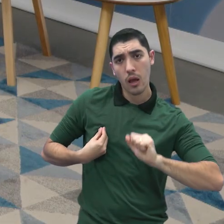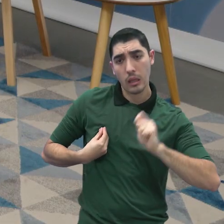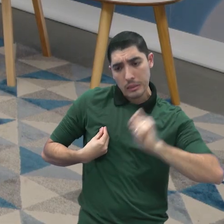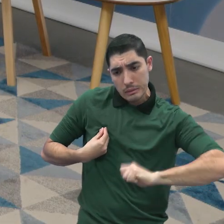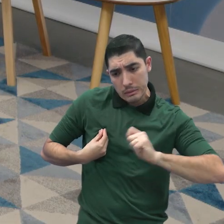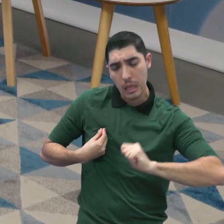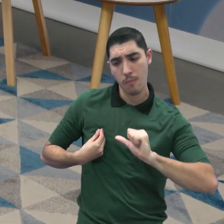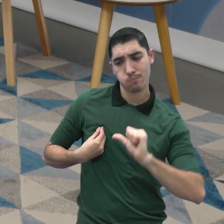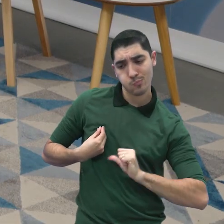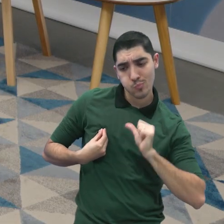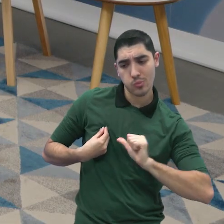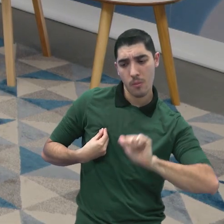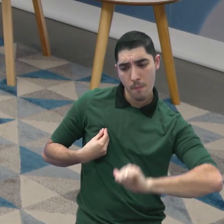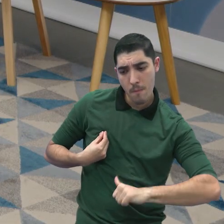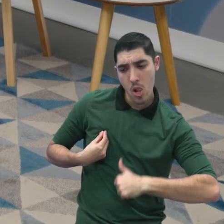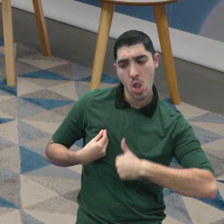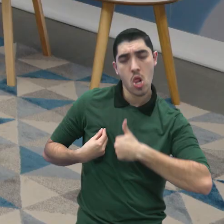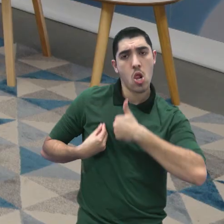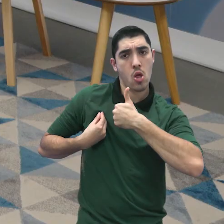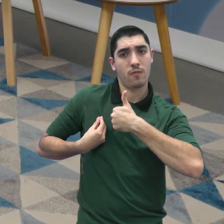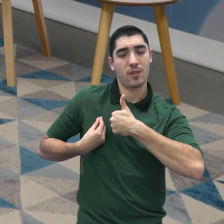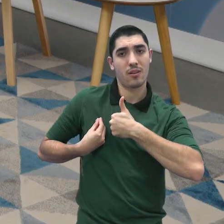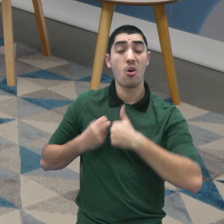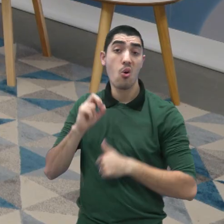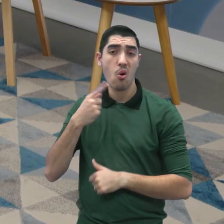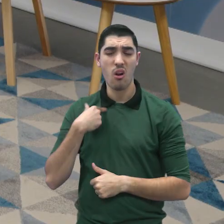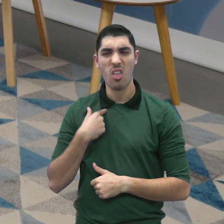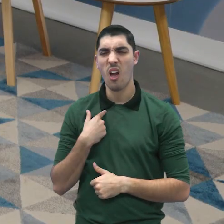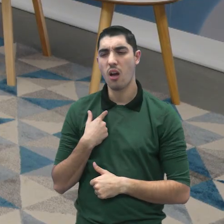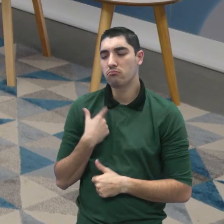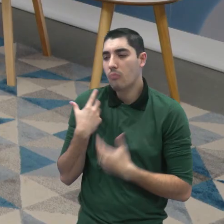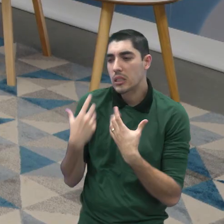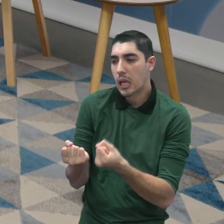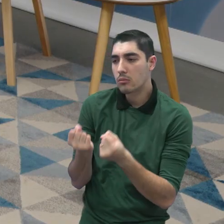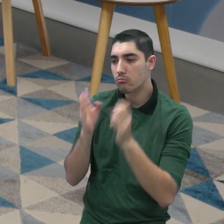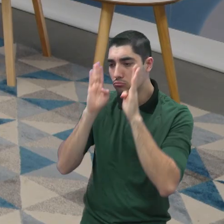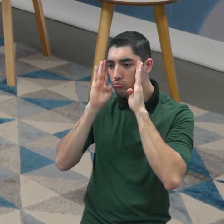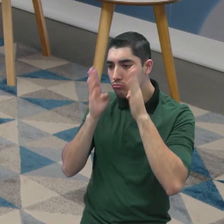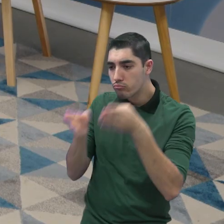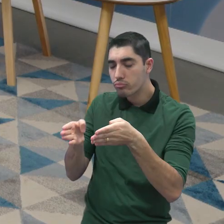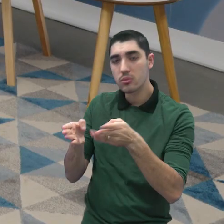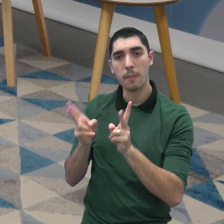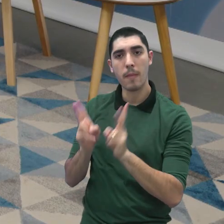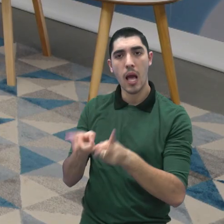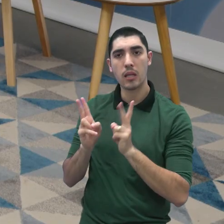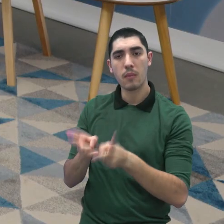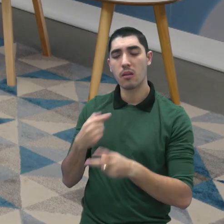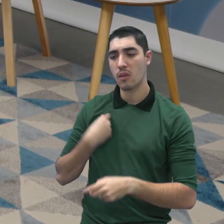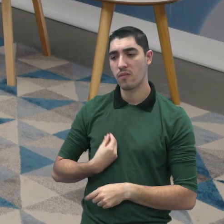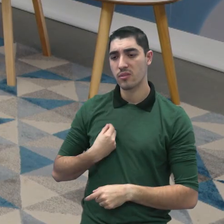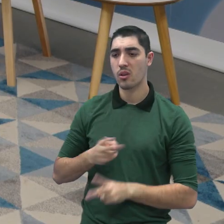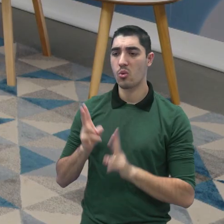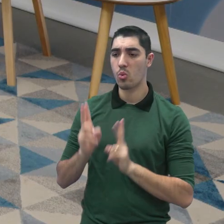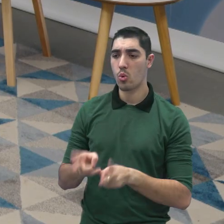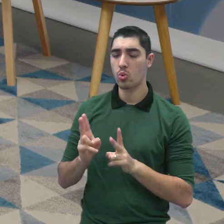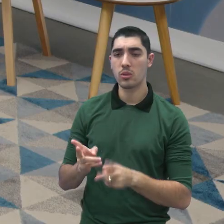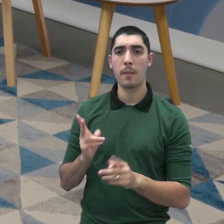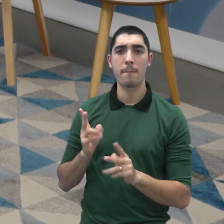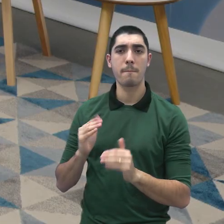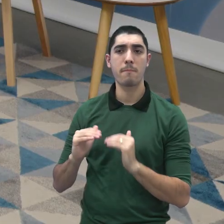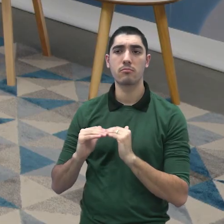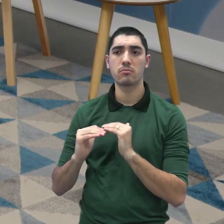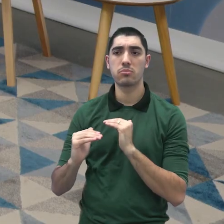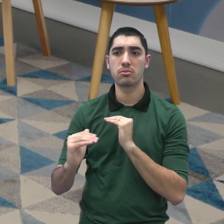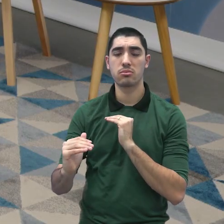consigo fazer alguma mudança? Eu só acabo aceitando essa realidade e vou seguindo a minha vida, porque já olho para